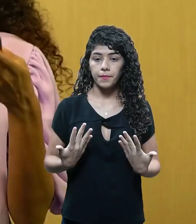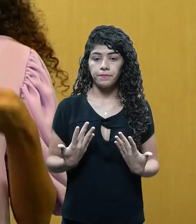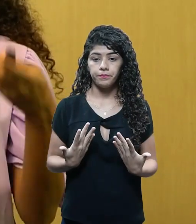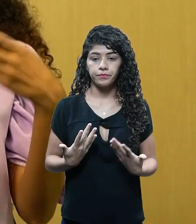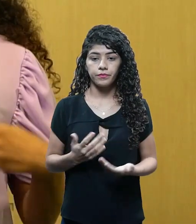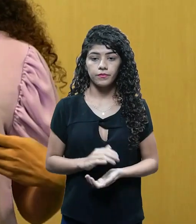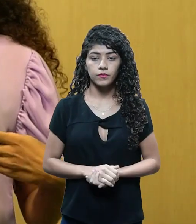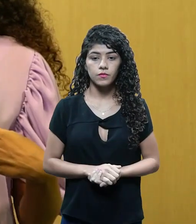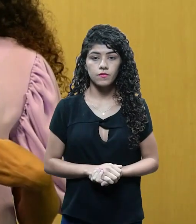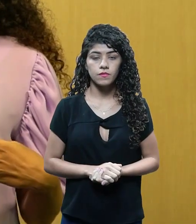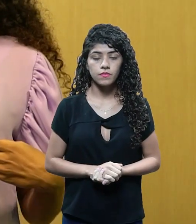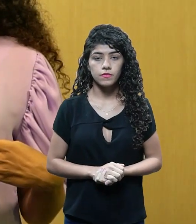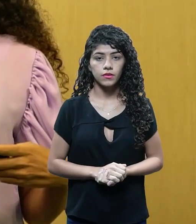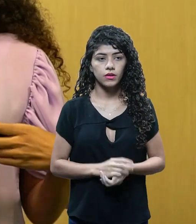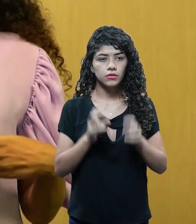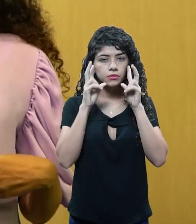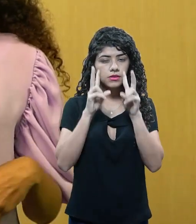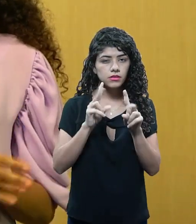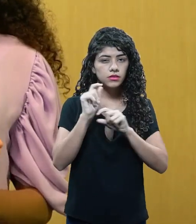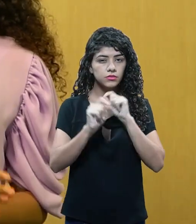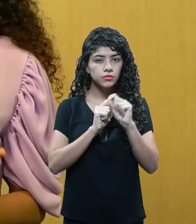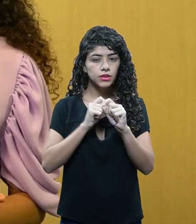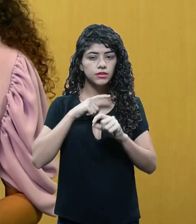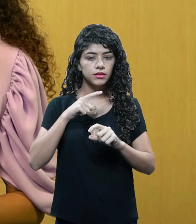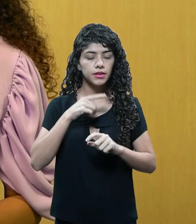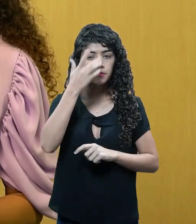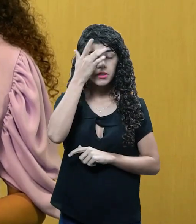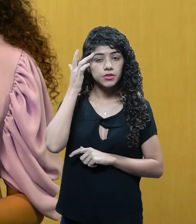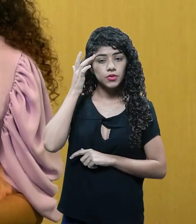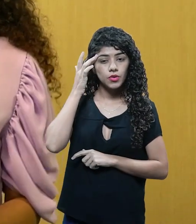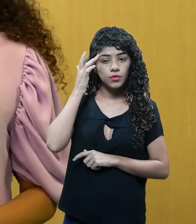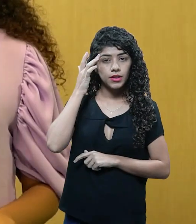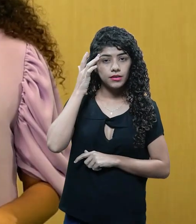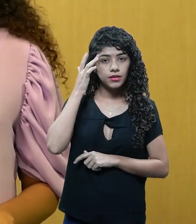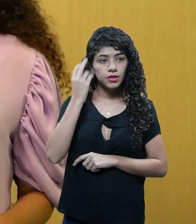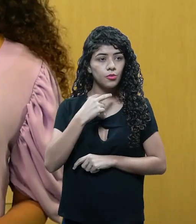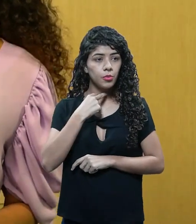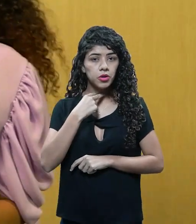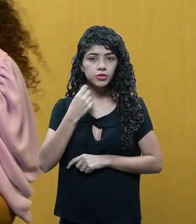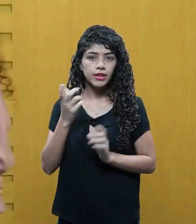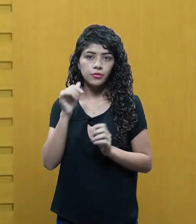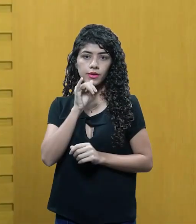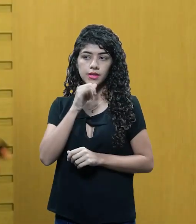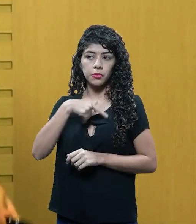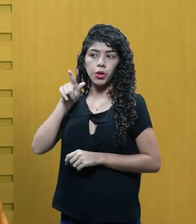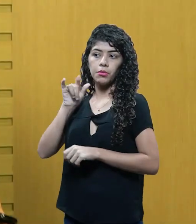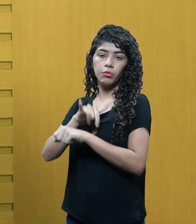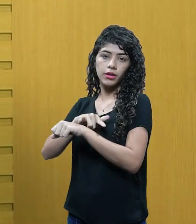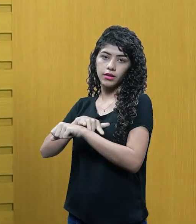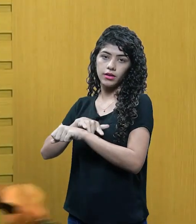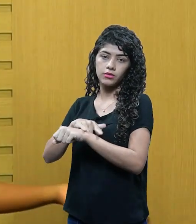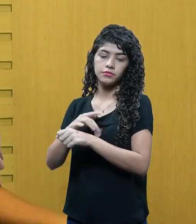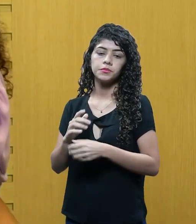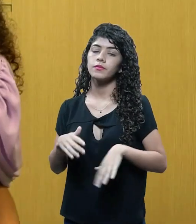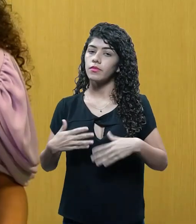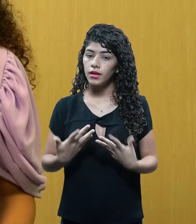Então, prender a plateia na cadeira, pensando ali na sala de cinema, de fazer a pessoa não ir para o banheiro, não se sentir desinteressado no que está na